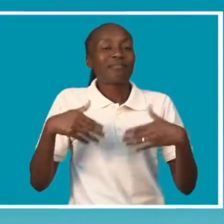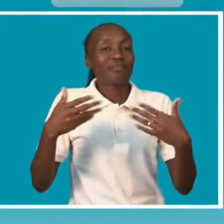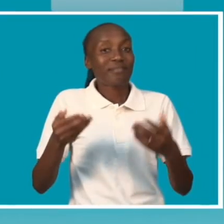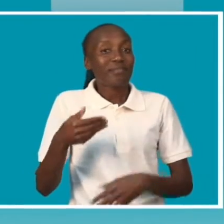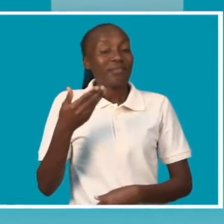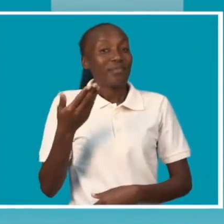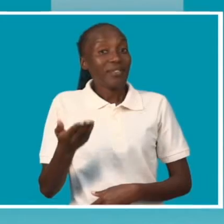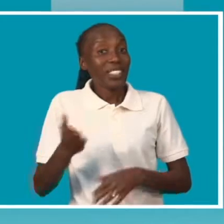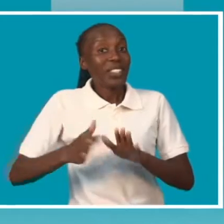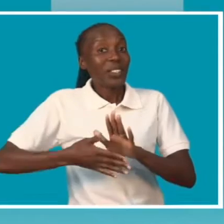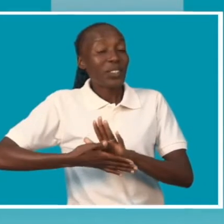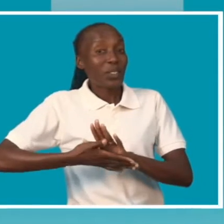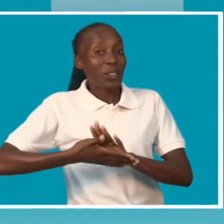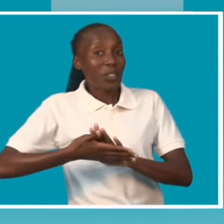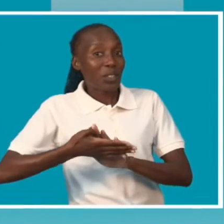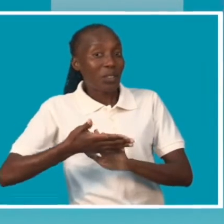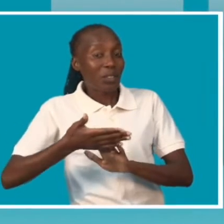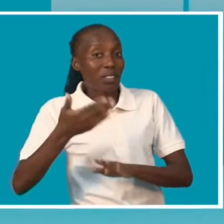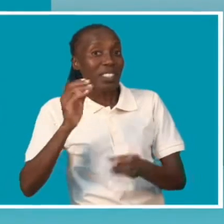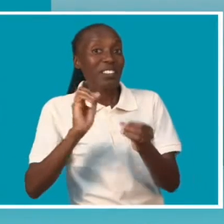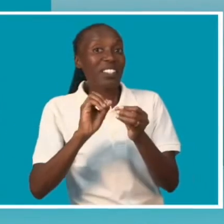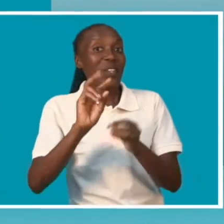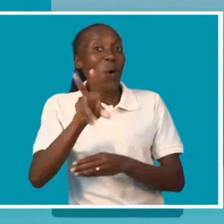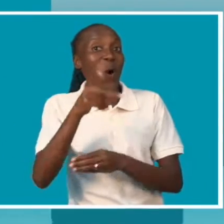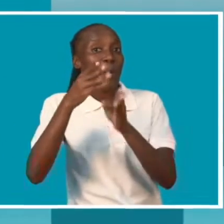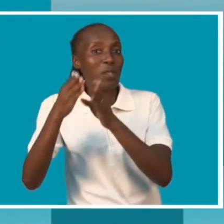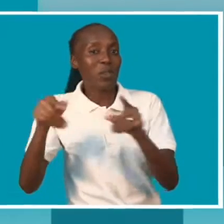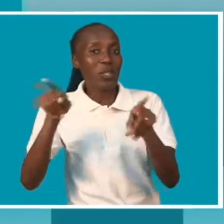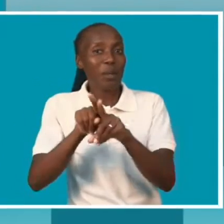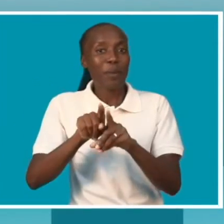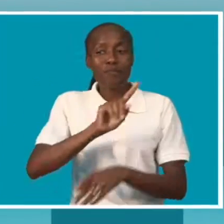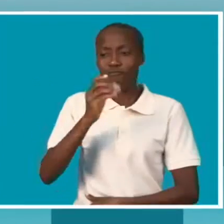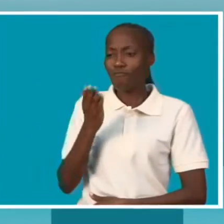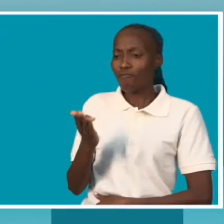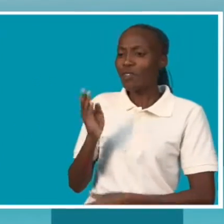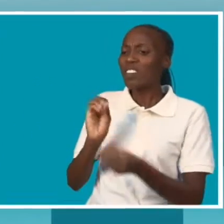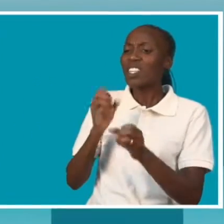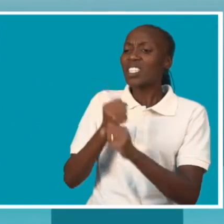Daí, fui conhecendo mais outros artistas.